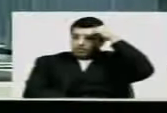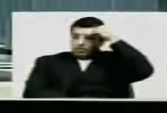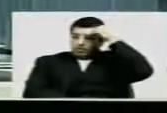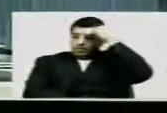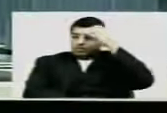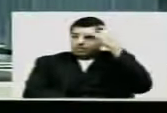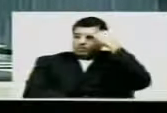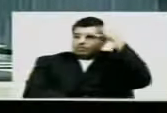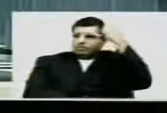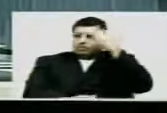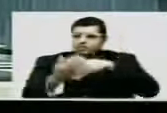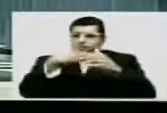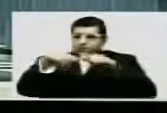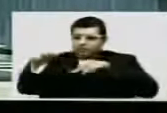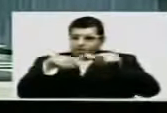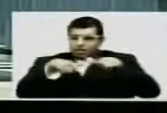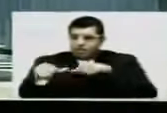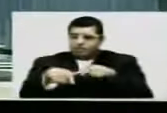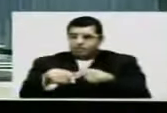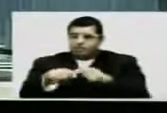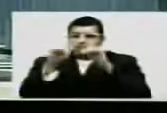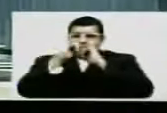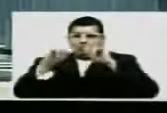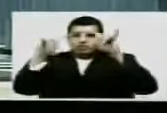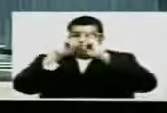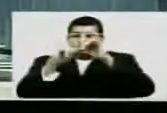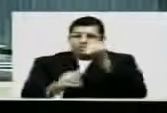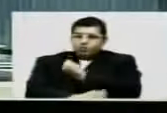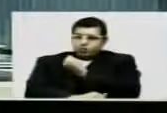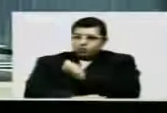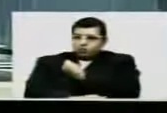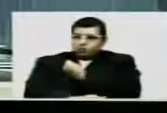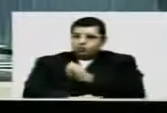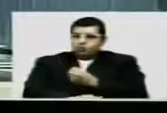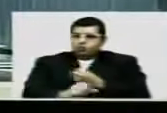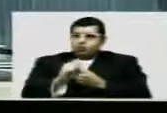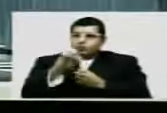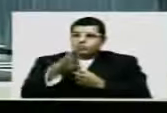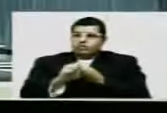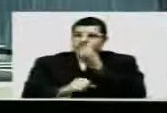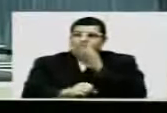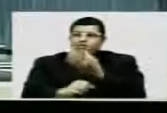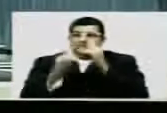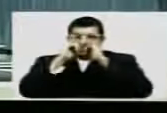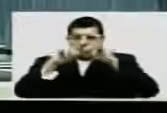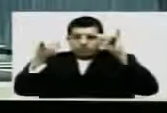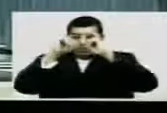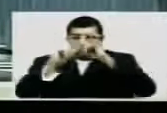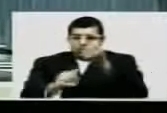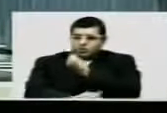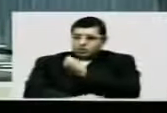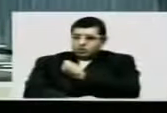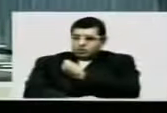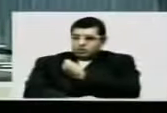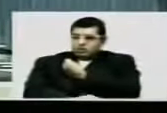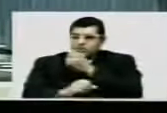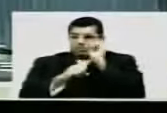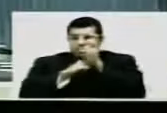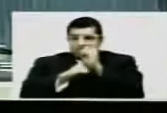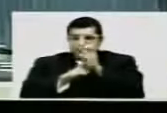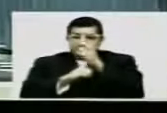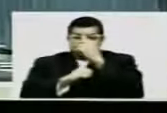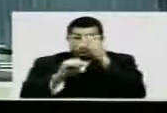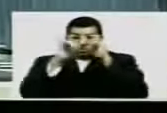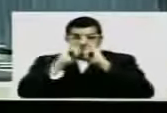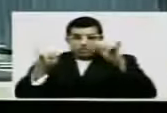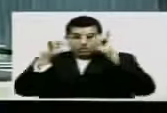Amazonas reflita sobre isso. Divulgue os números para o setor produtivo. Divulgue os números para a Assembleia